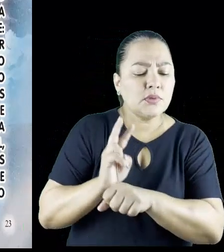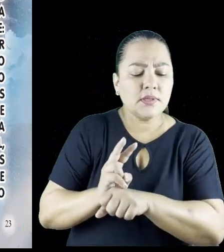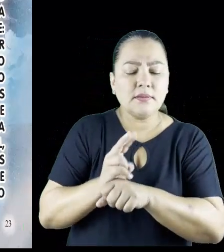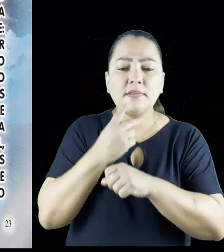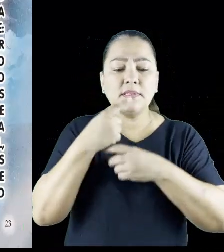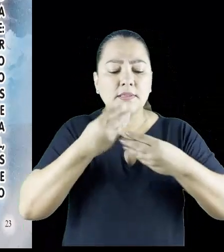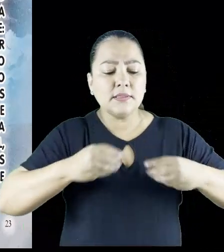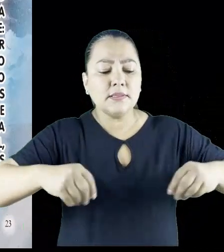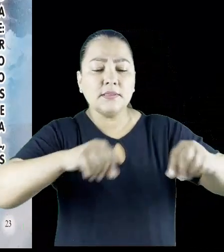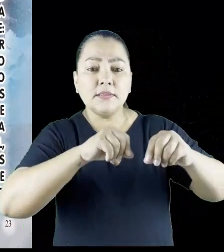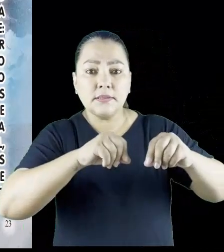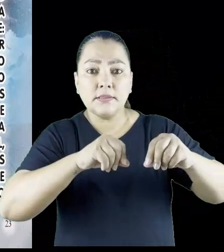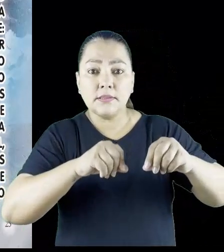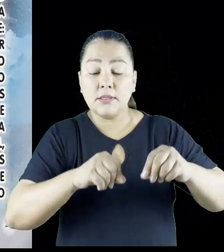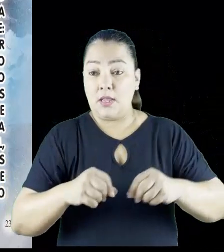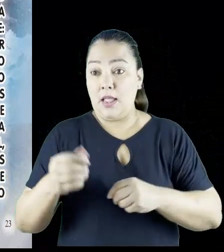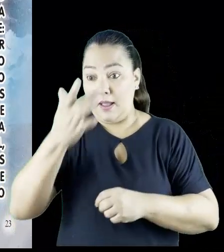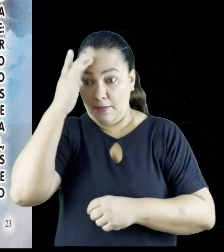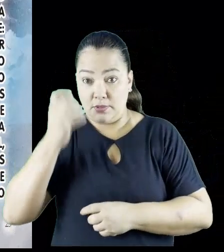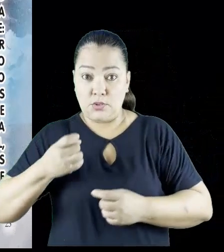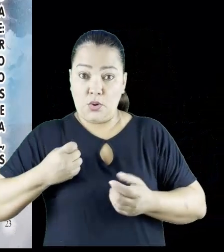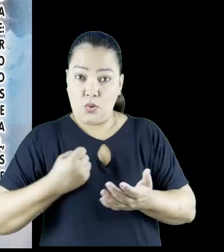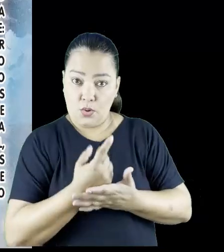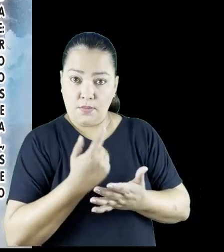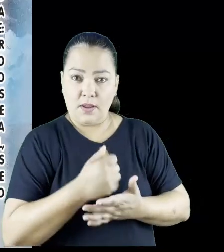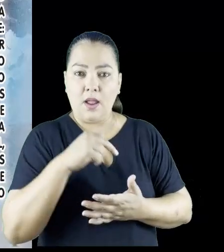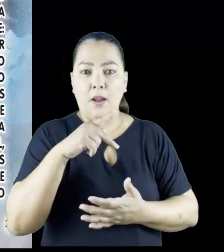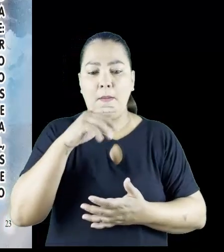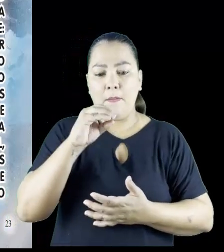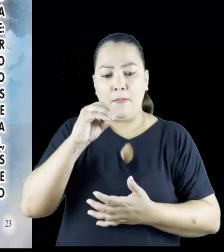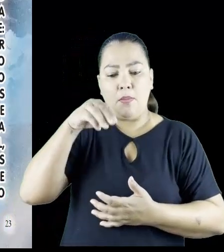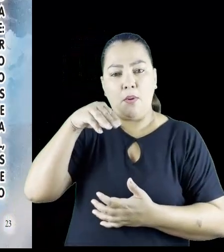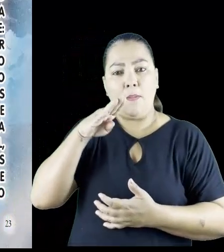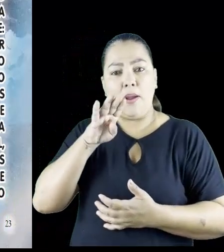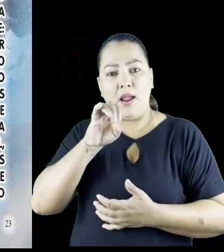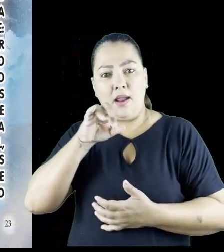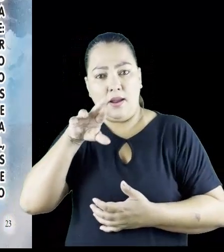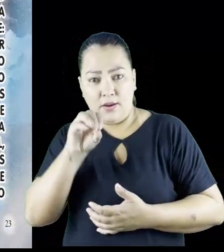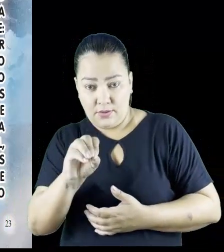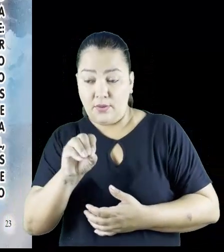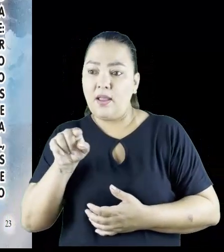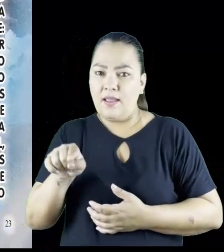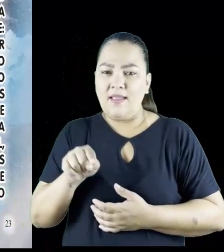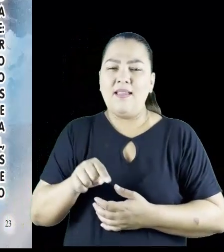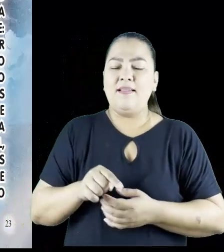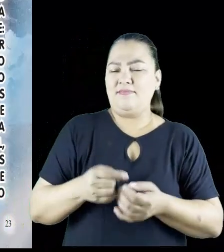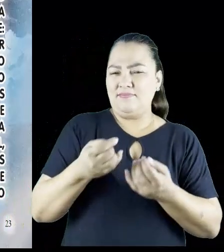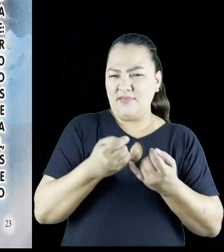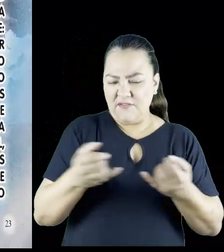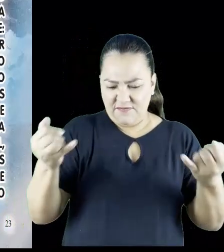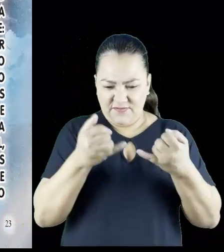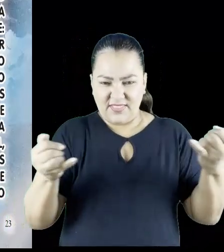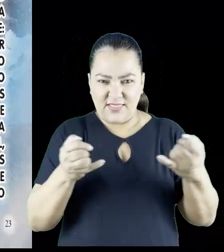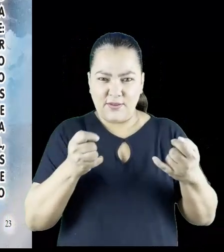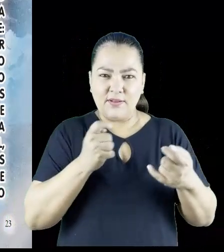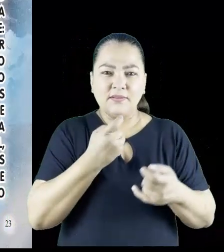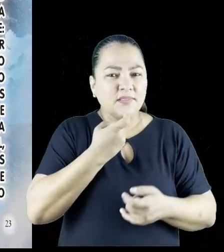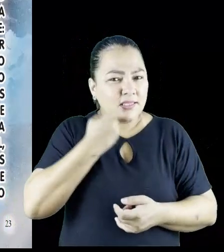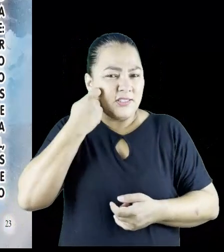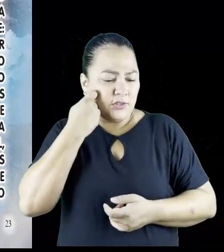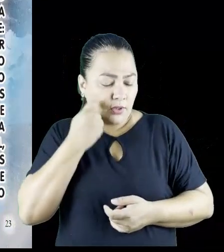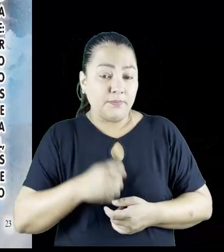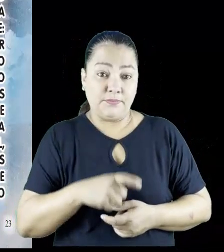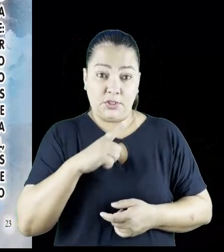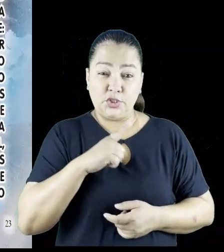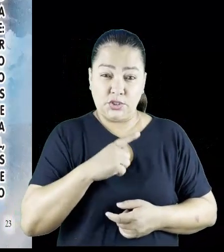se chamava salga, e o comprador do peixe era o pombeiro. Ele fornecia isca, que era charuto, para pesca que era de espinhel, anzol na época. E